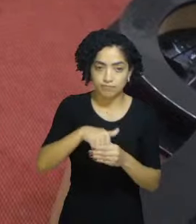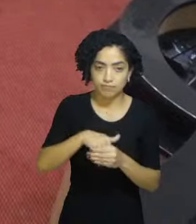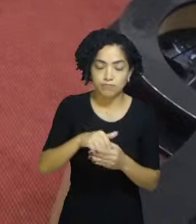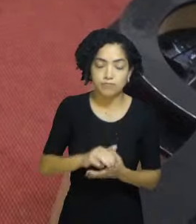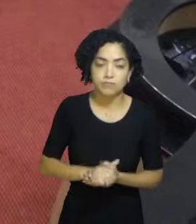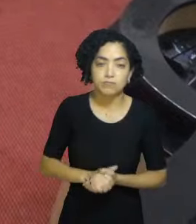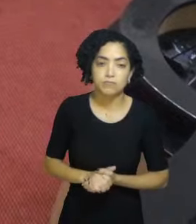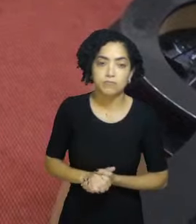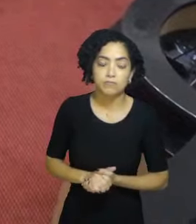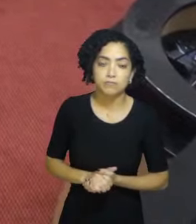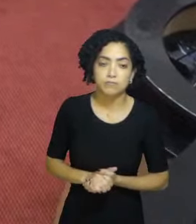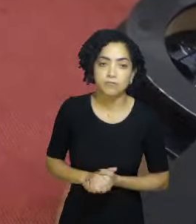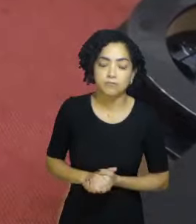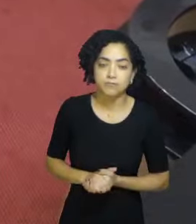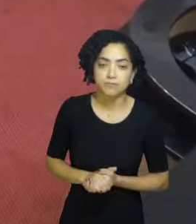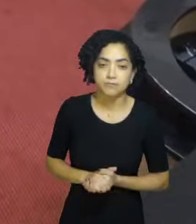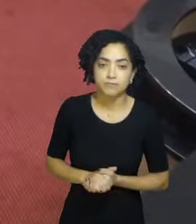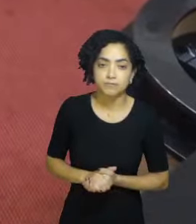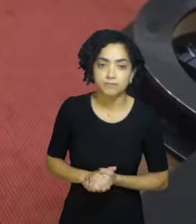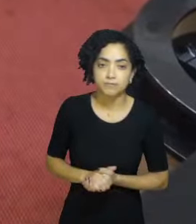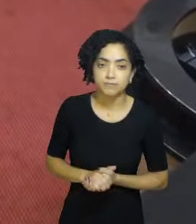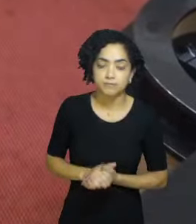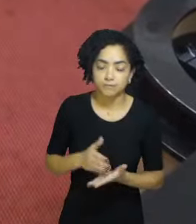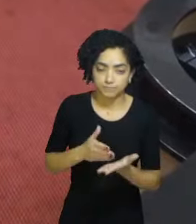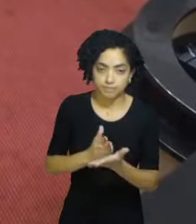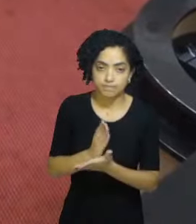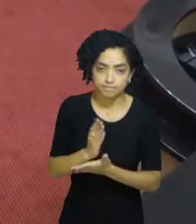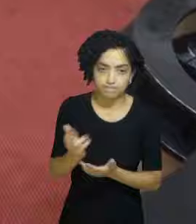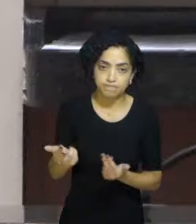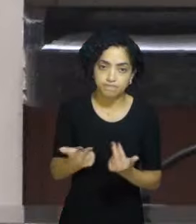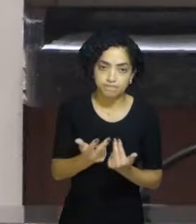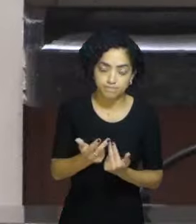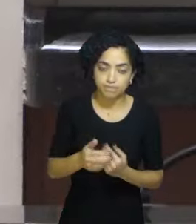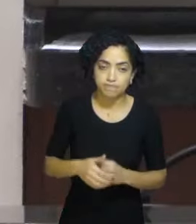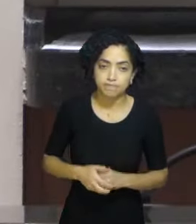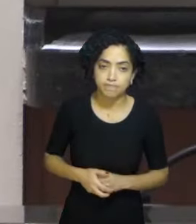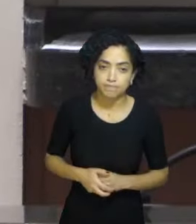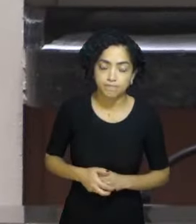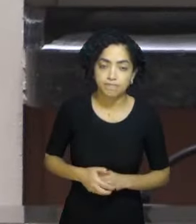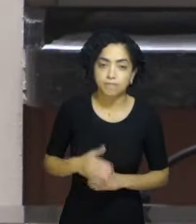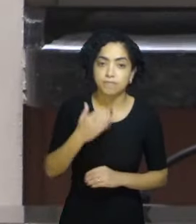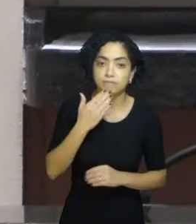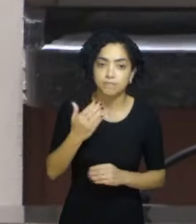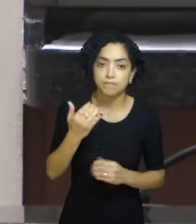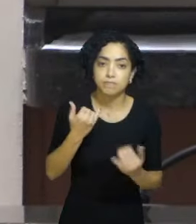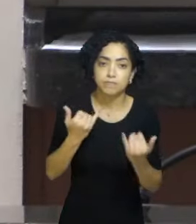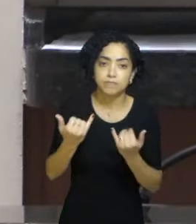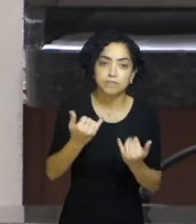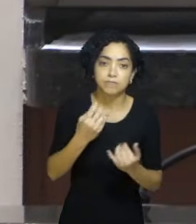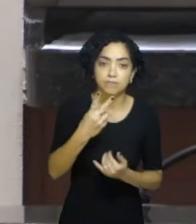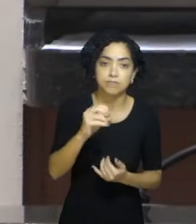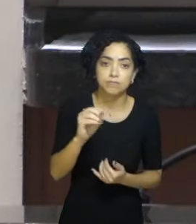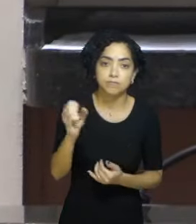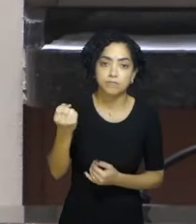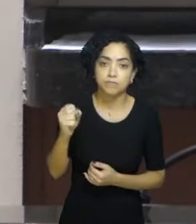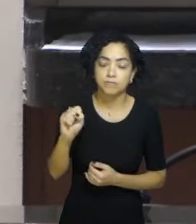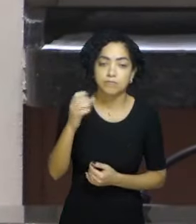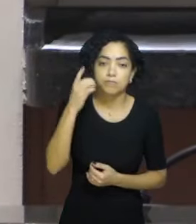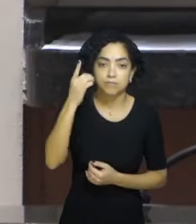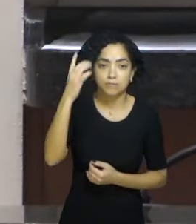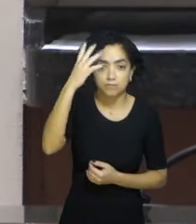que aprovam, permaneçam como se encontram. Aprovado por unanimidade. Pedido de informação 208, autor deputada Luciane